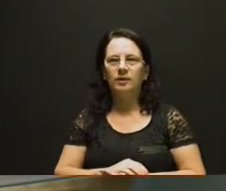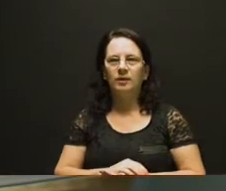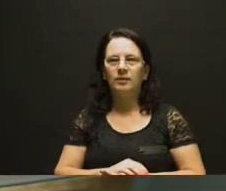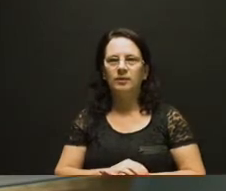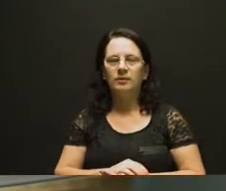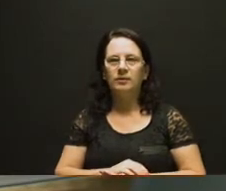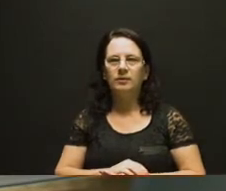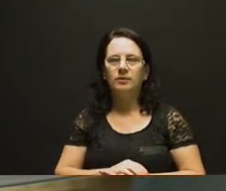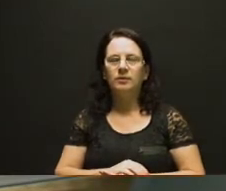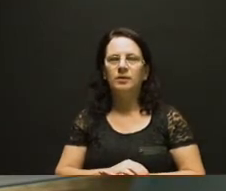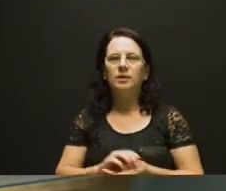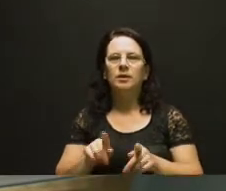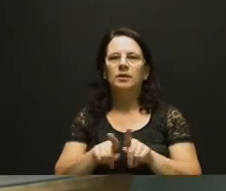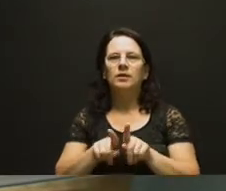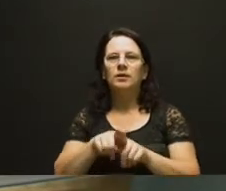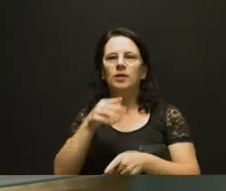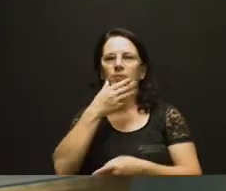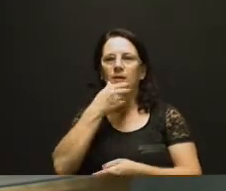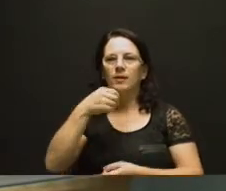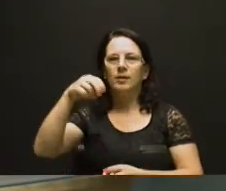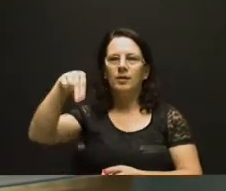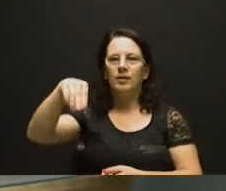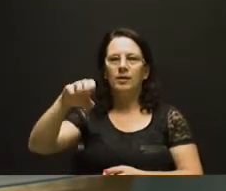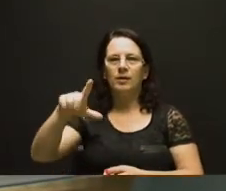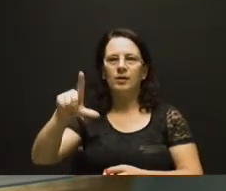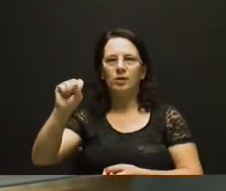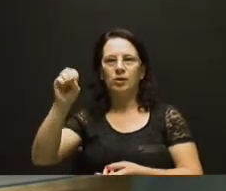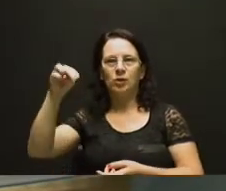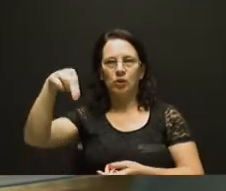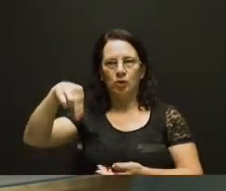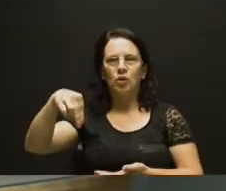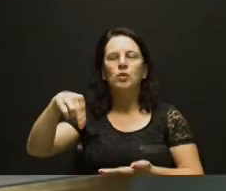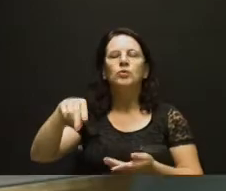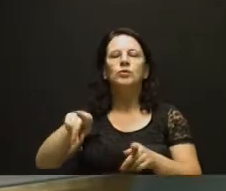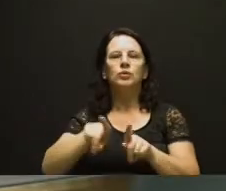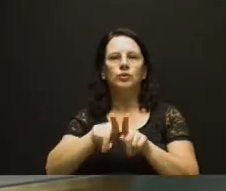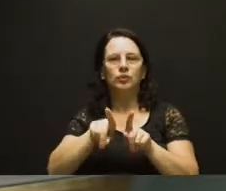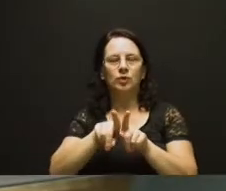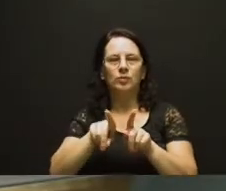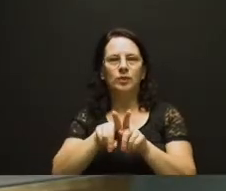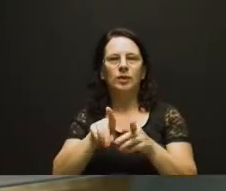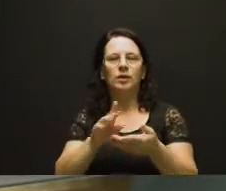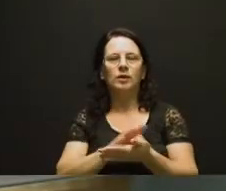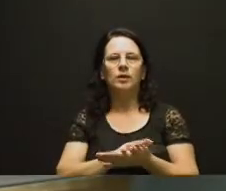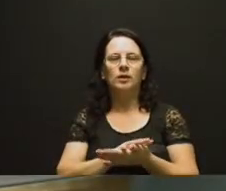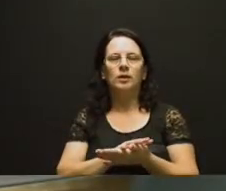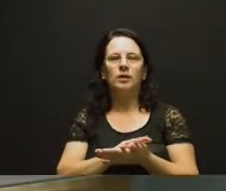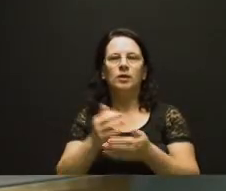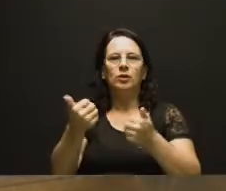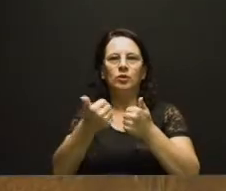doutor nelson machado reis representando o doutor andré a israel a b cubatão